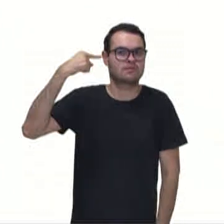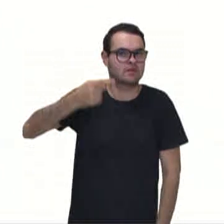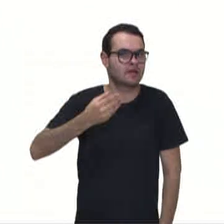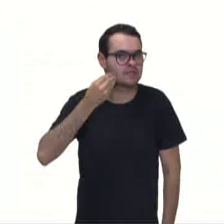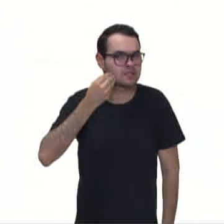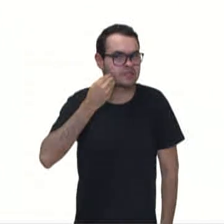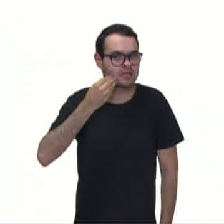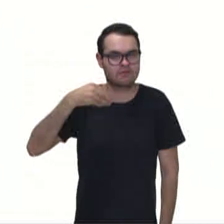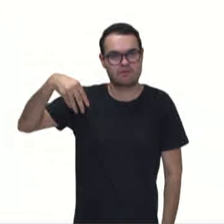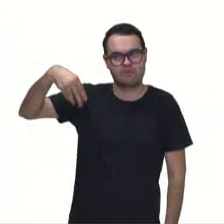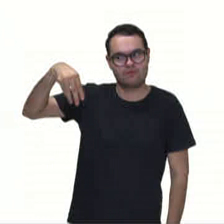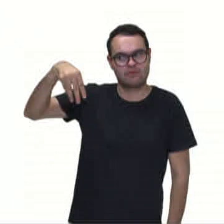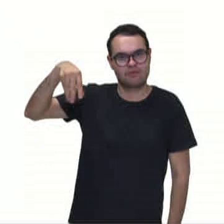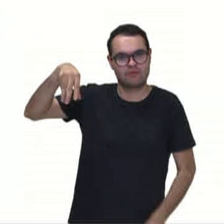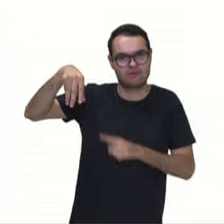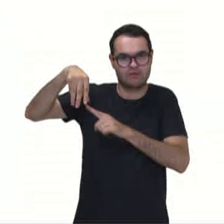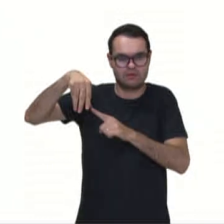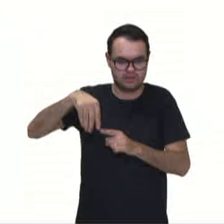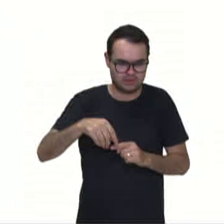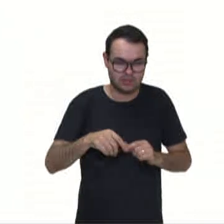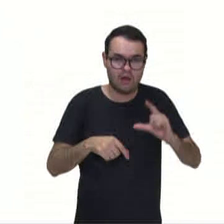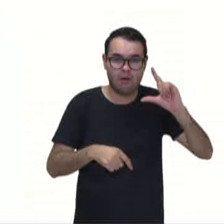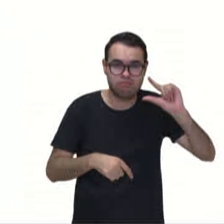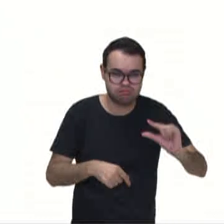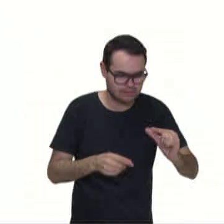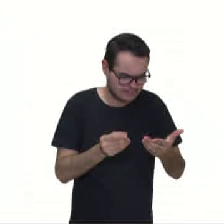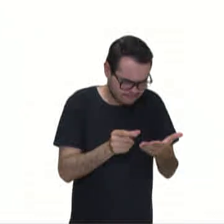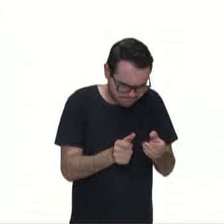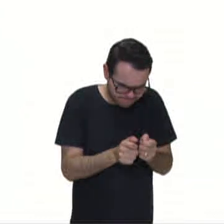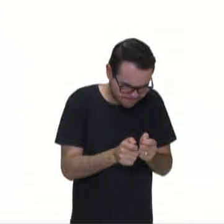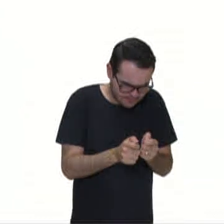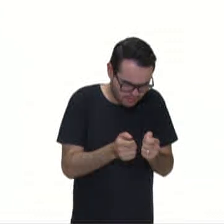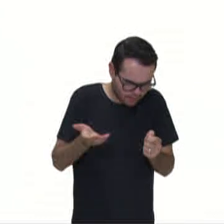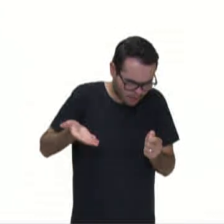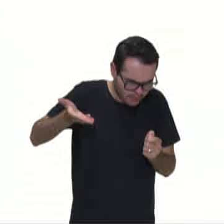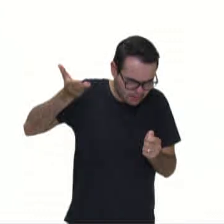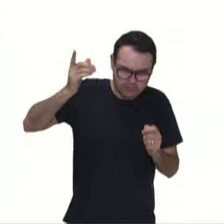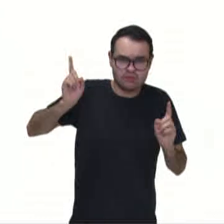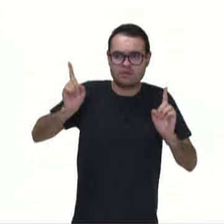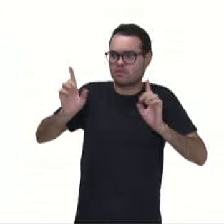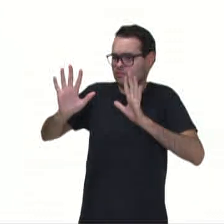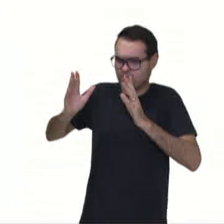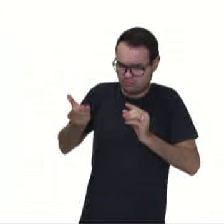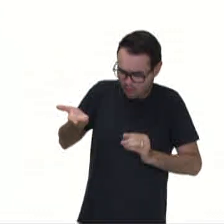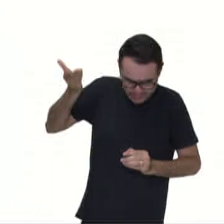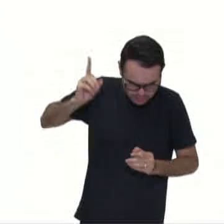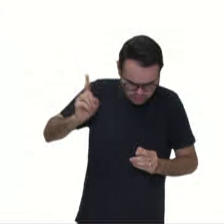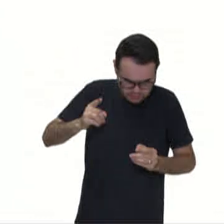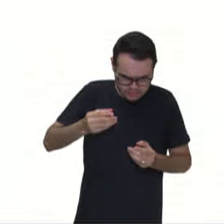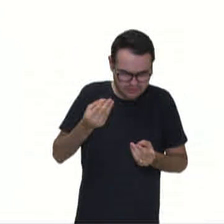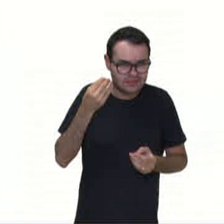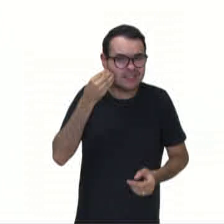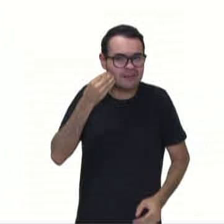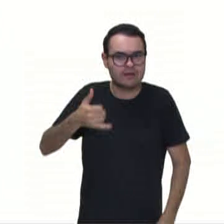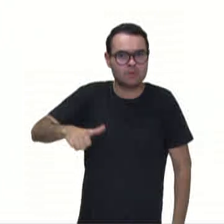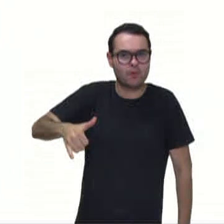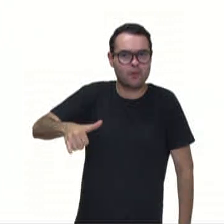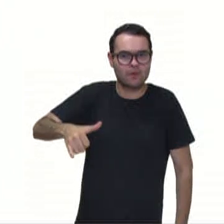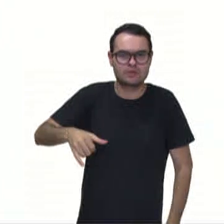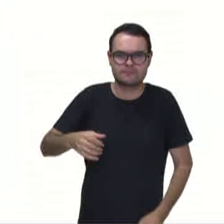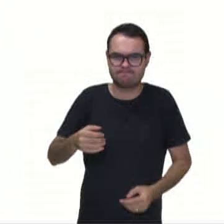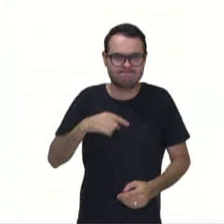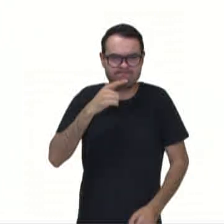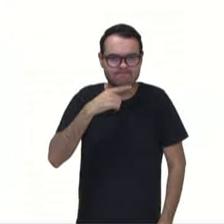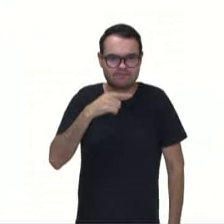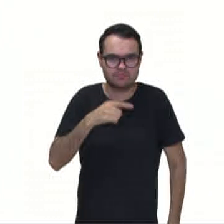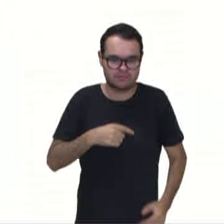da campainha. Só aumentava. Buscava o vibracall. Não achava. Era só alguém me chamar